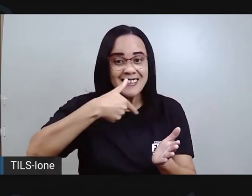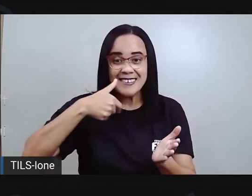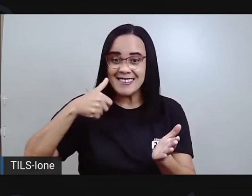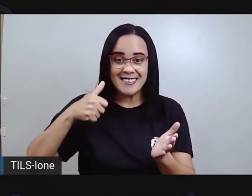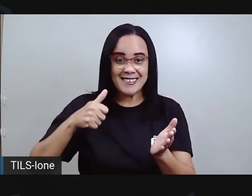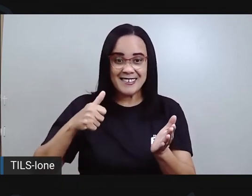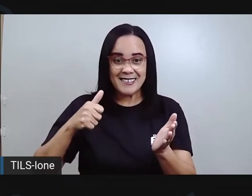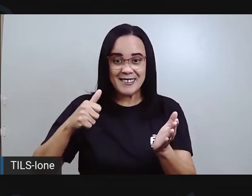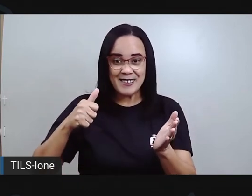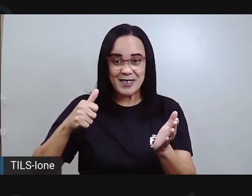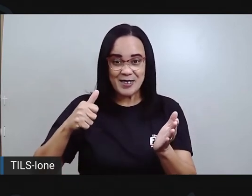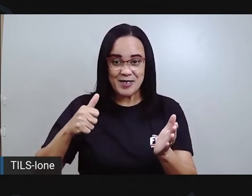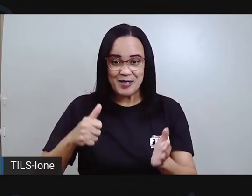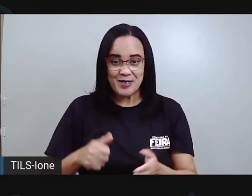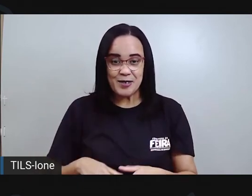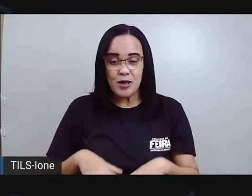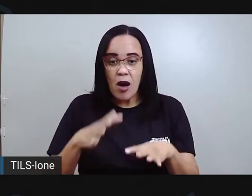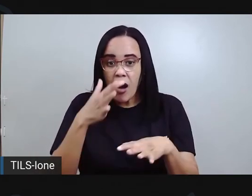Uau!